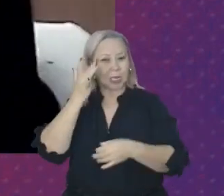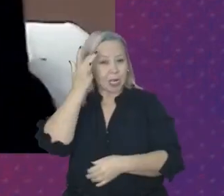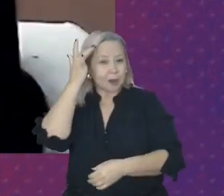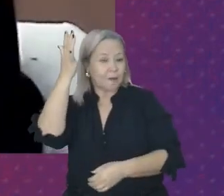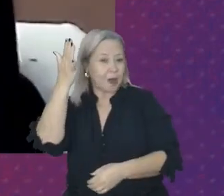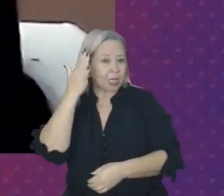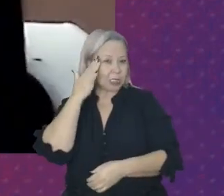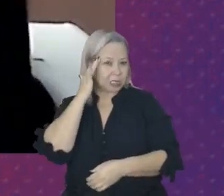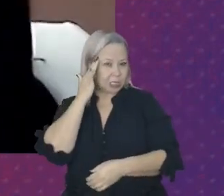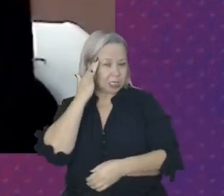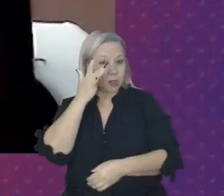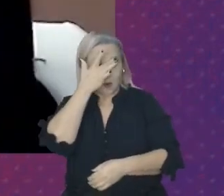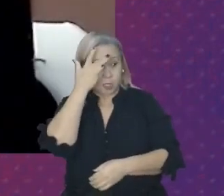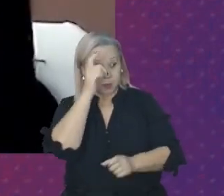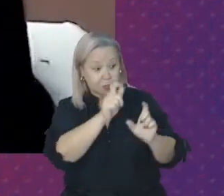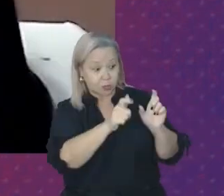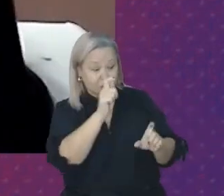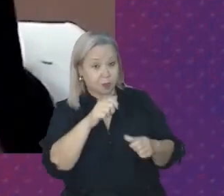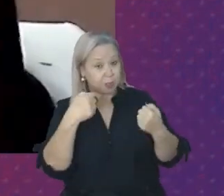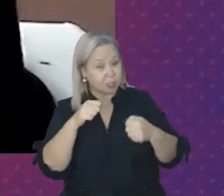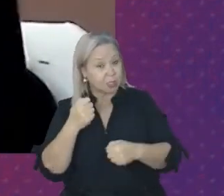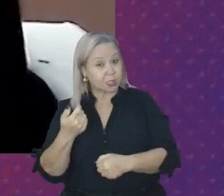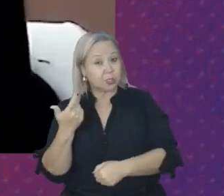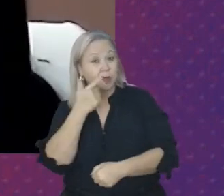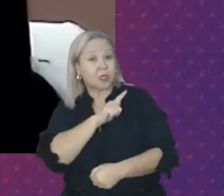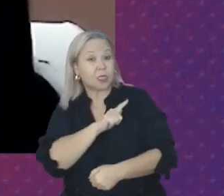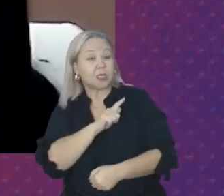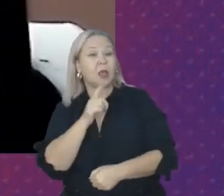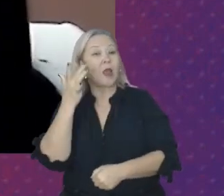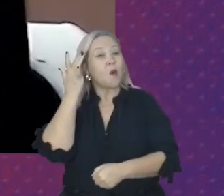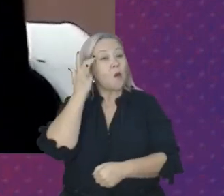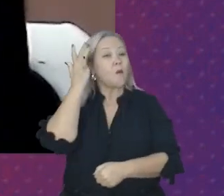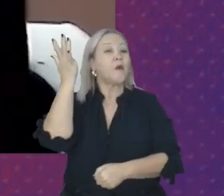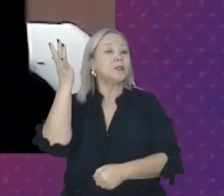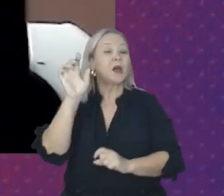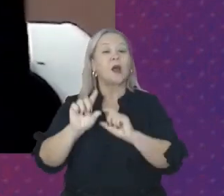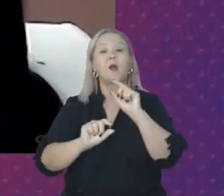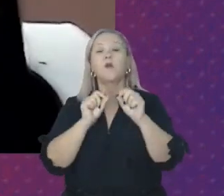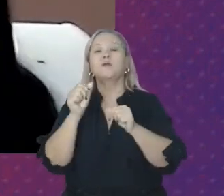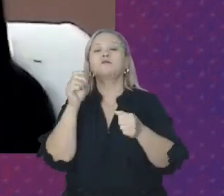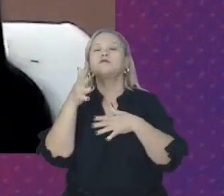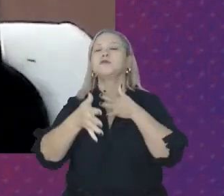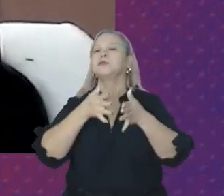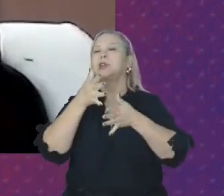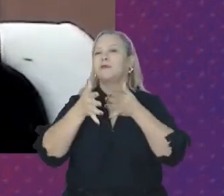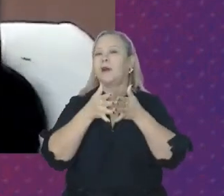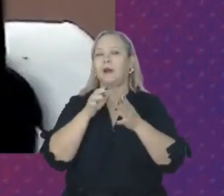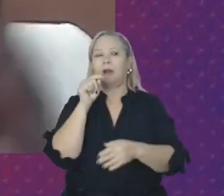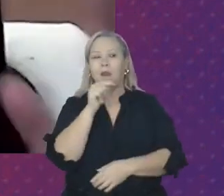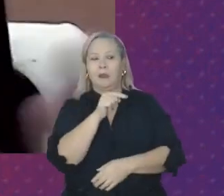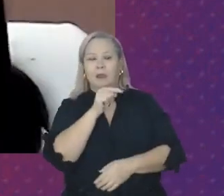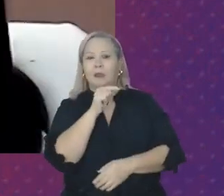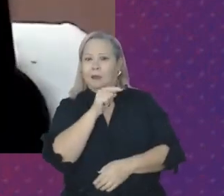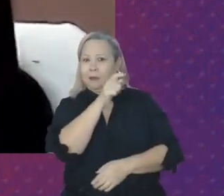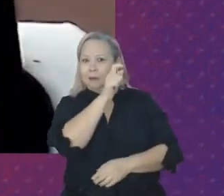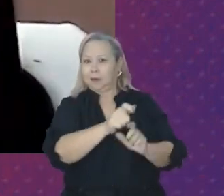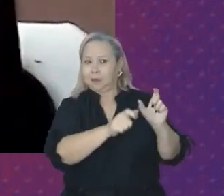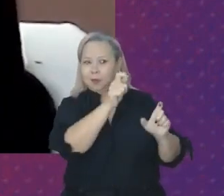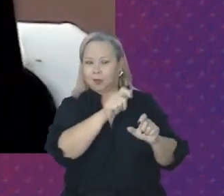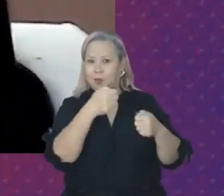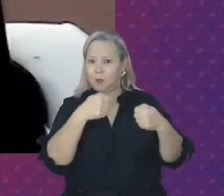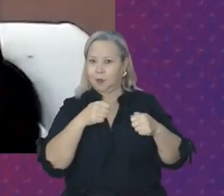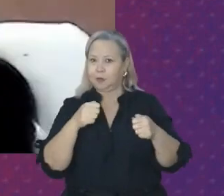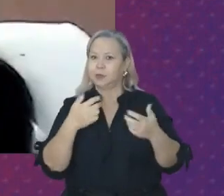As pessoas precisam conseguir entender com facilidade o que você fala, e ela também precisa